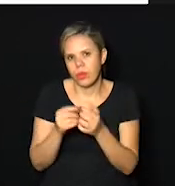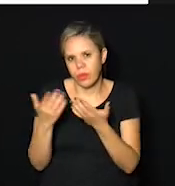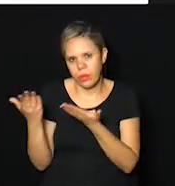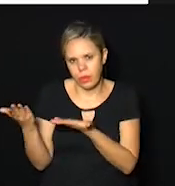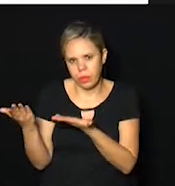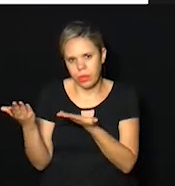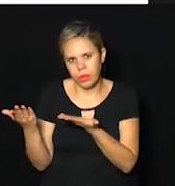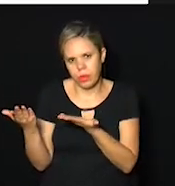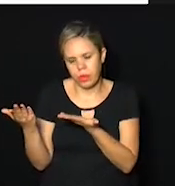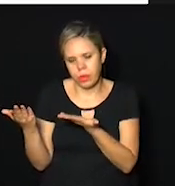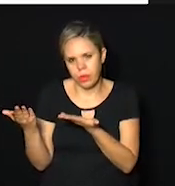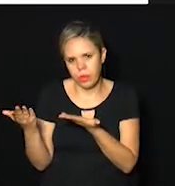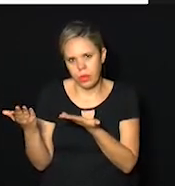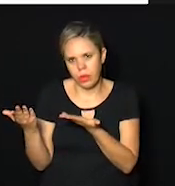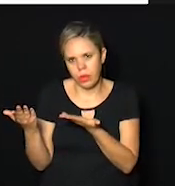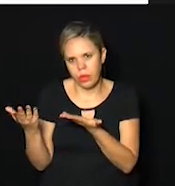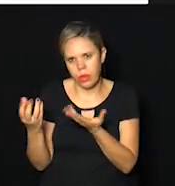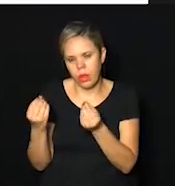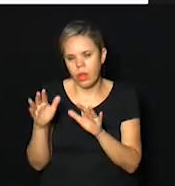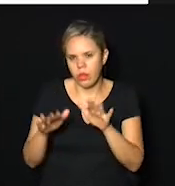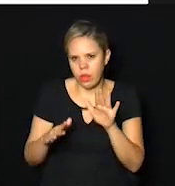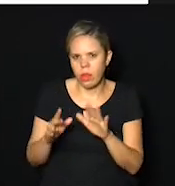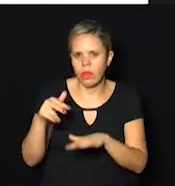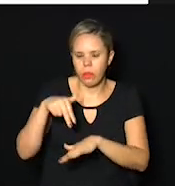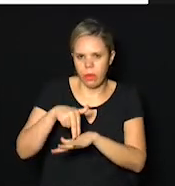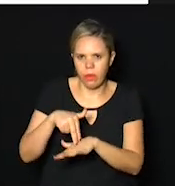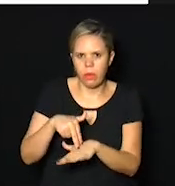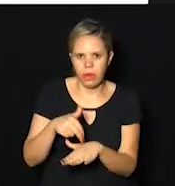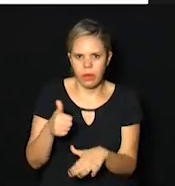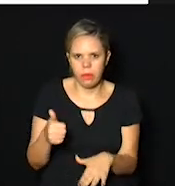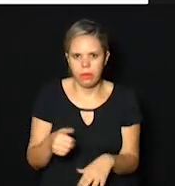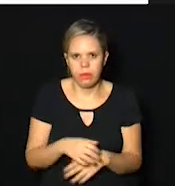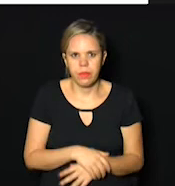estou colocando muito a tela, mas às vezes eu vou aparecer também, tá, gente?